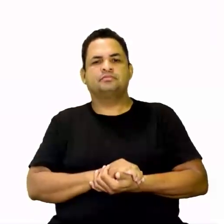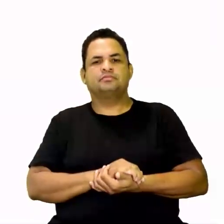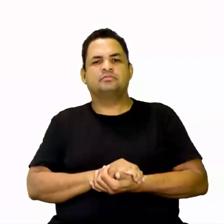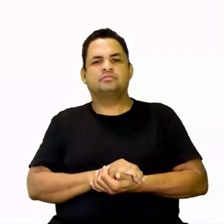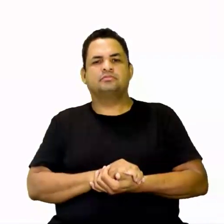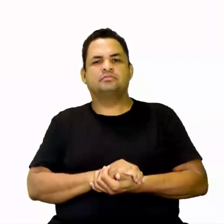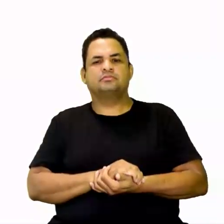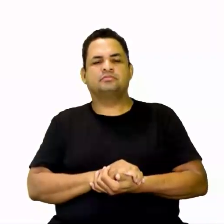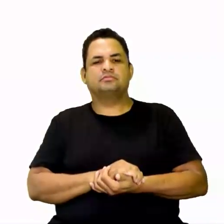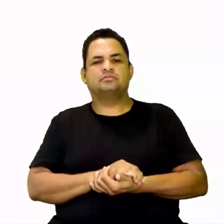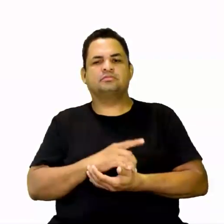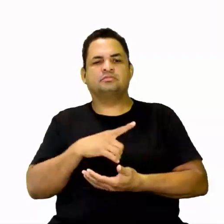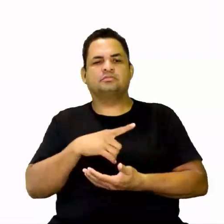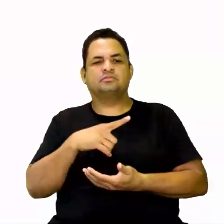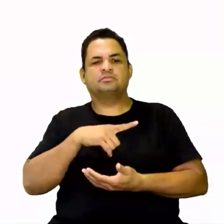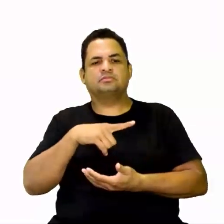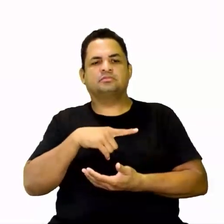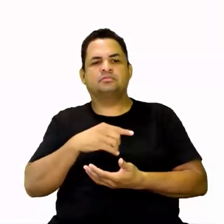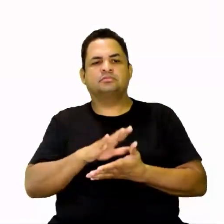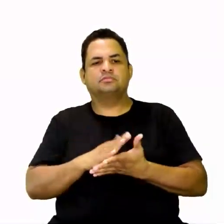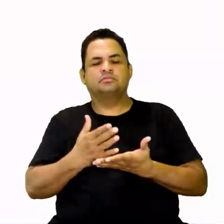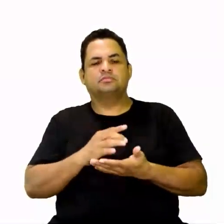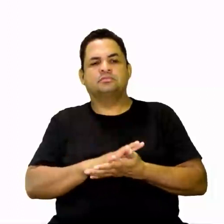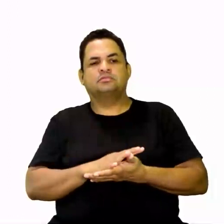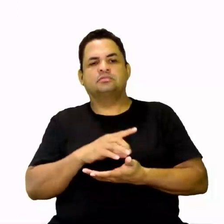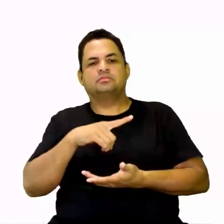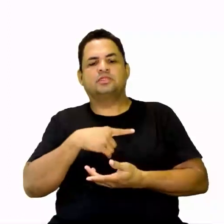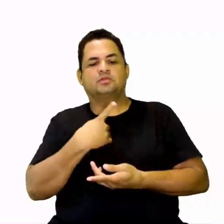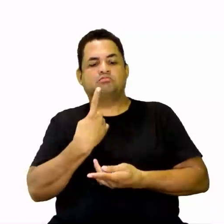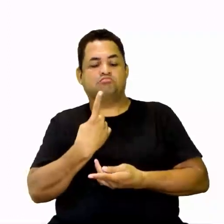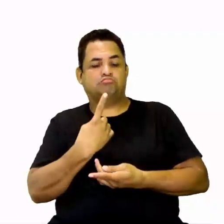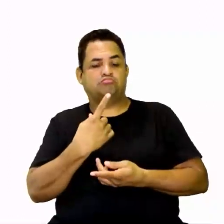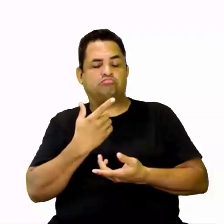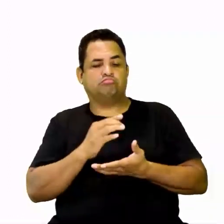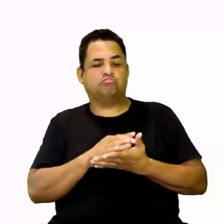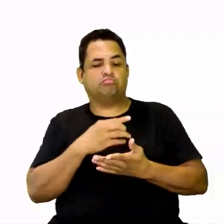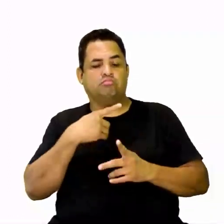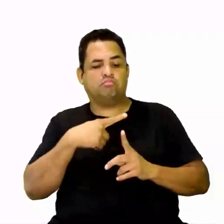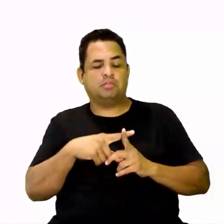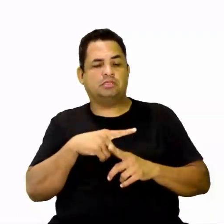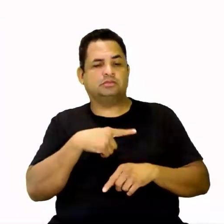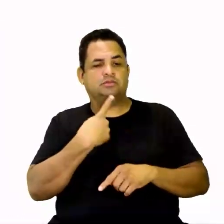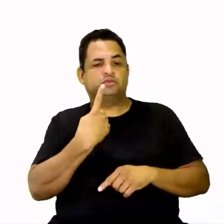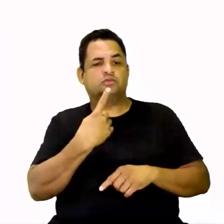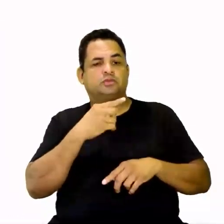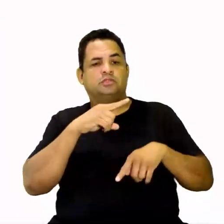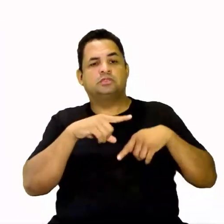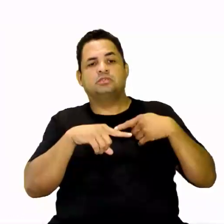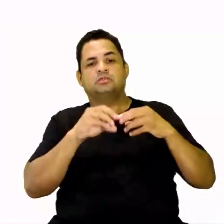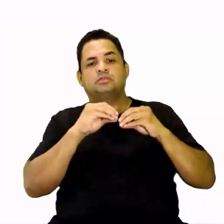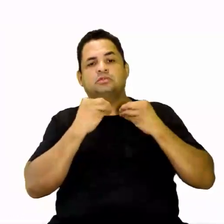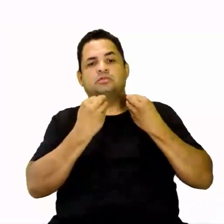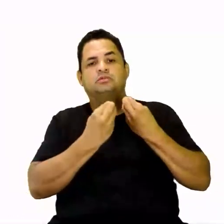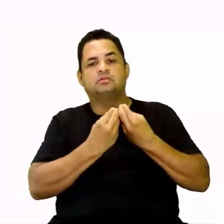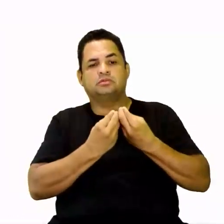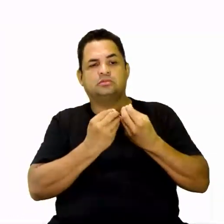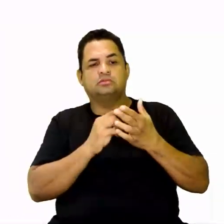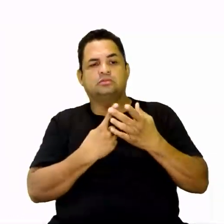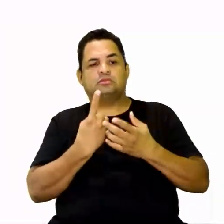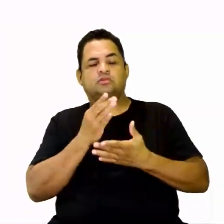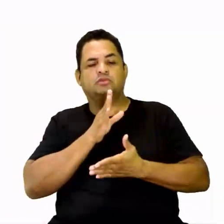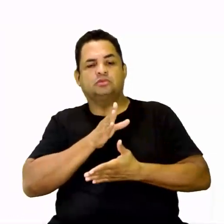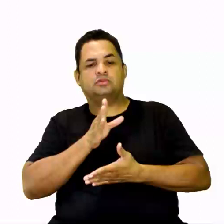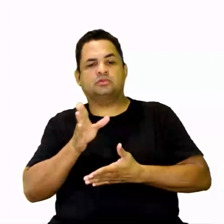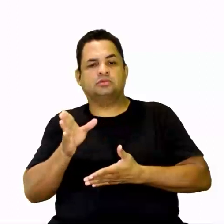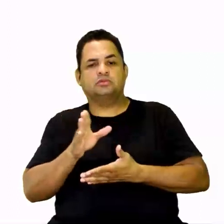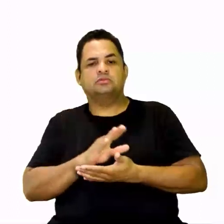são aquelas constituídas por mais de uma substância e se apresentam em uma única fase,